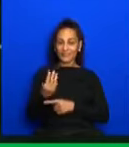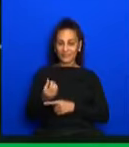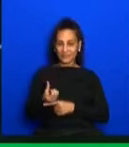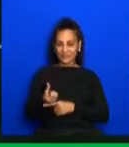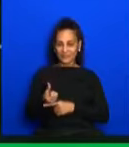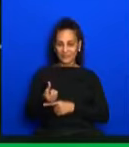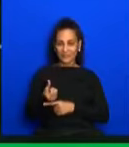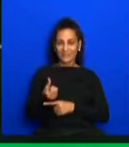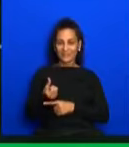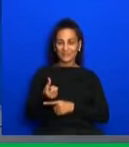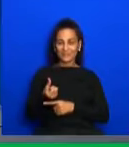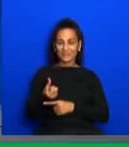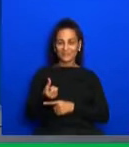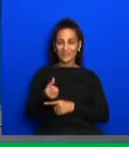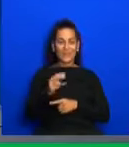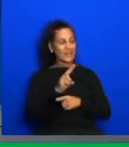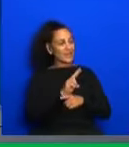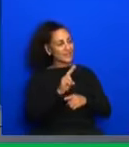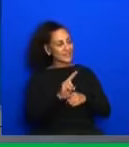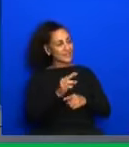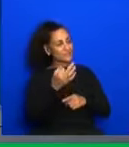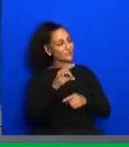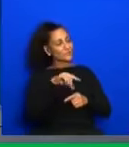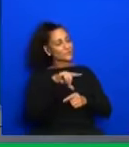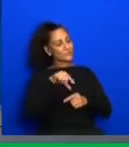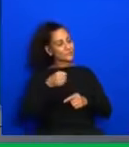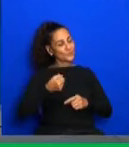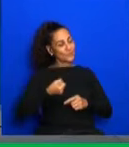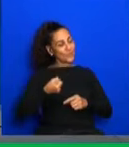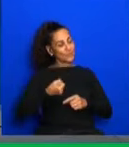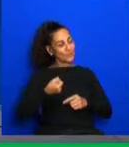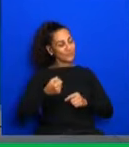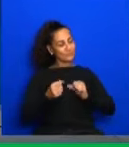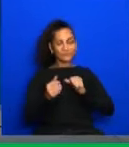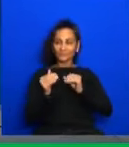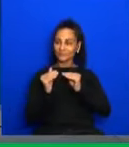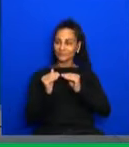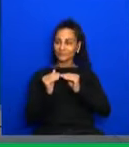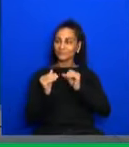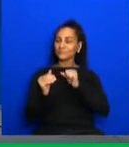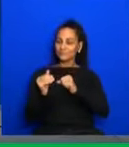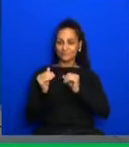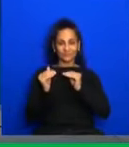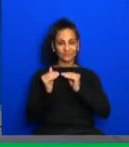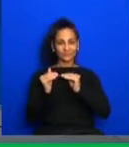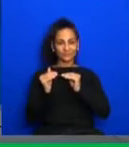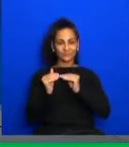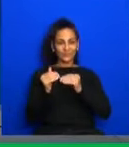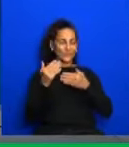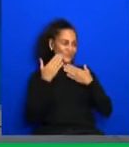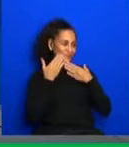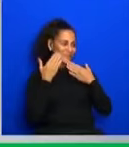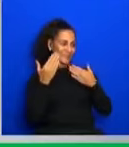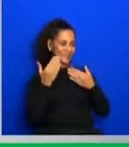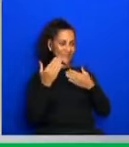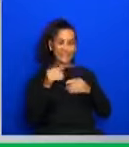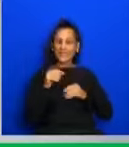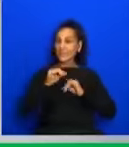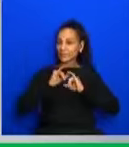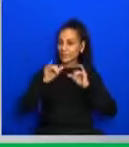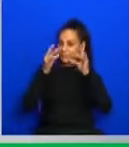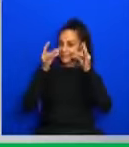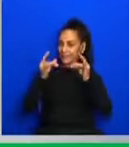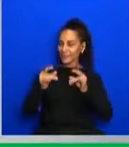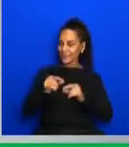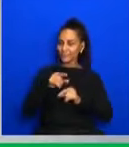19 e 46. As auditoras confirmam os números sorteados? Sim, confirma. Sim, confirmo. Muito obrigada.